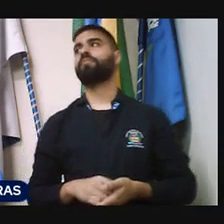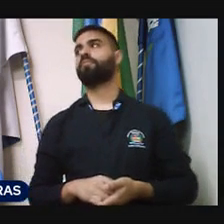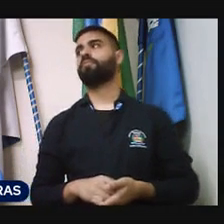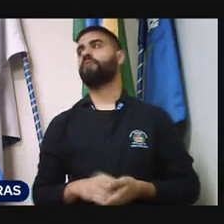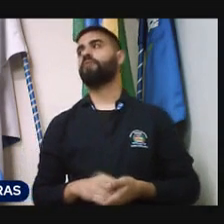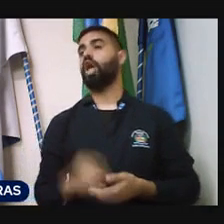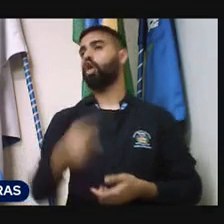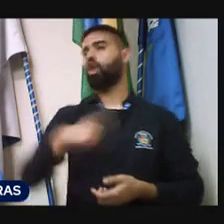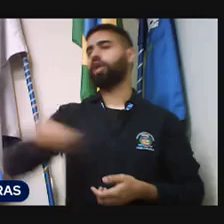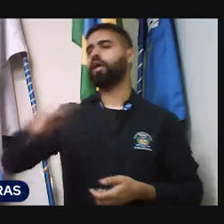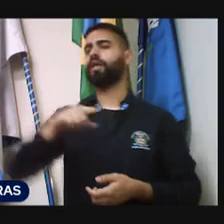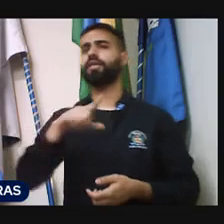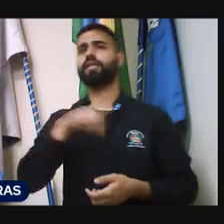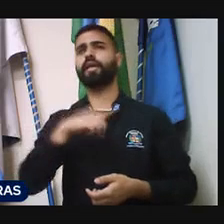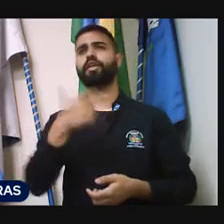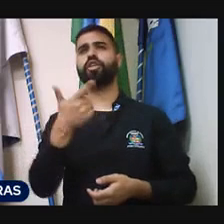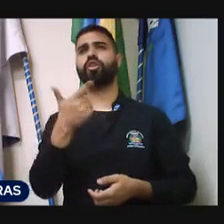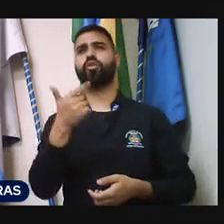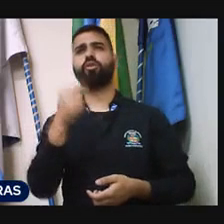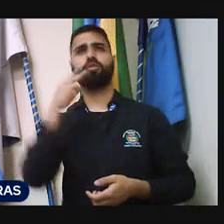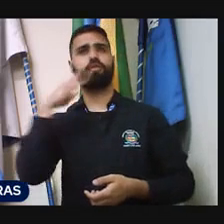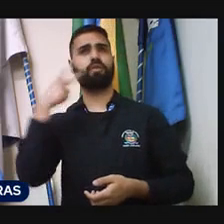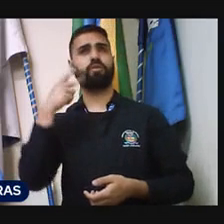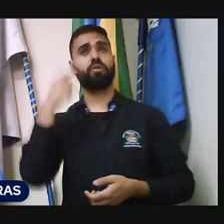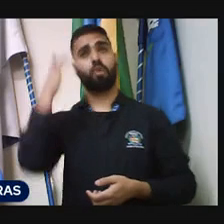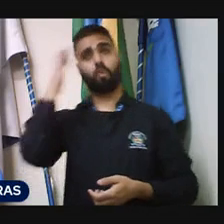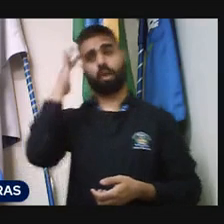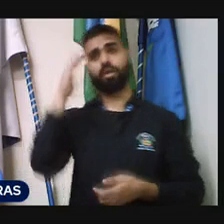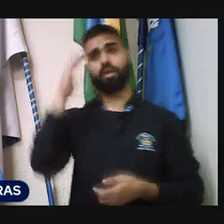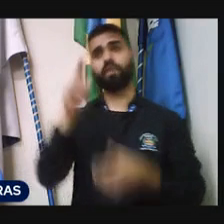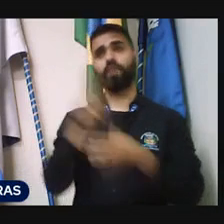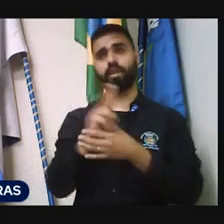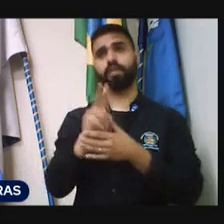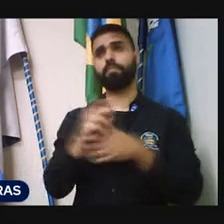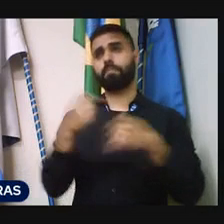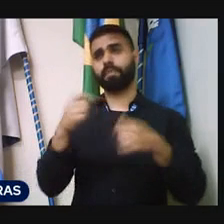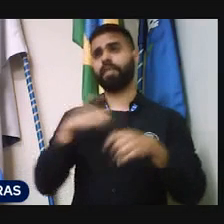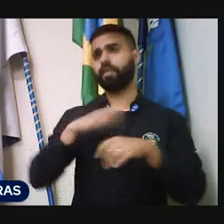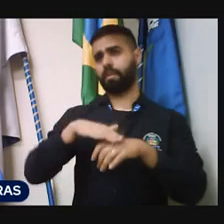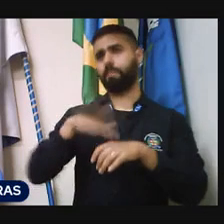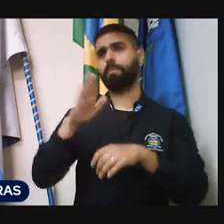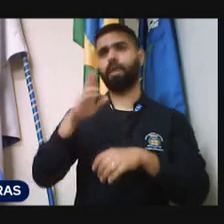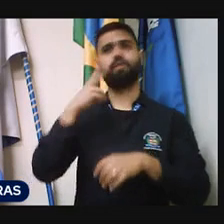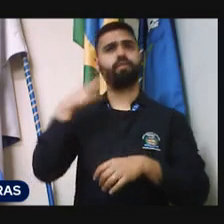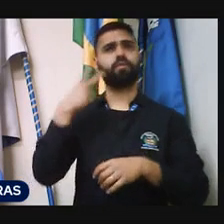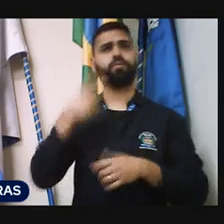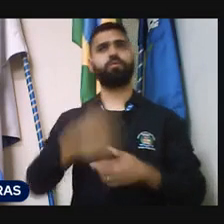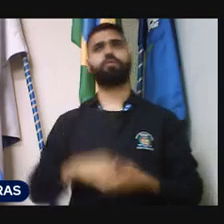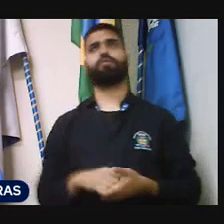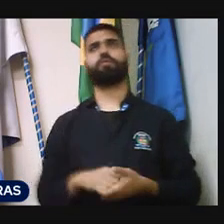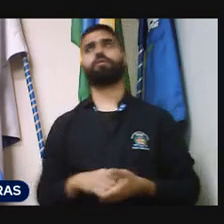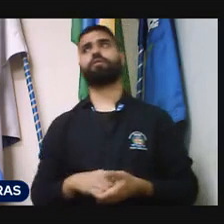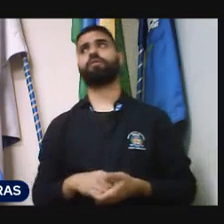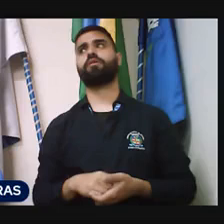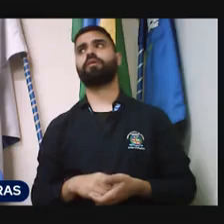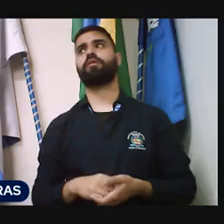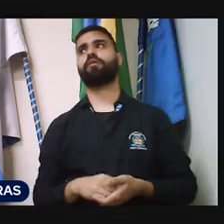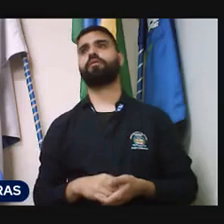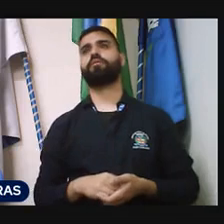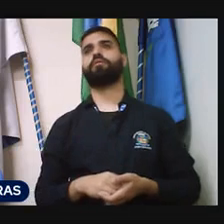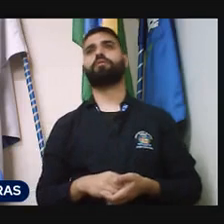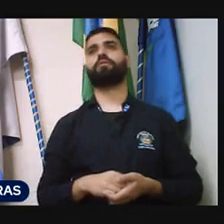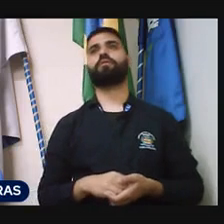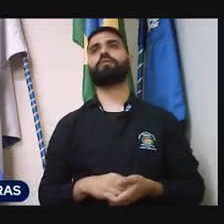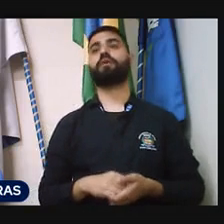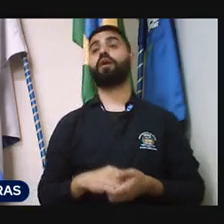eu acho que vale a pena nesse tava até demais porque realmente é uma extensão muito grande mas aqui nós somos dois